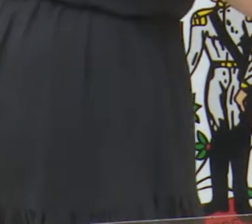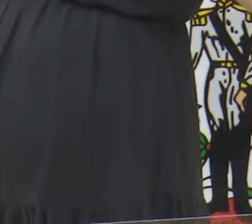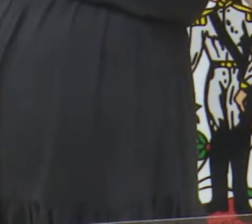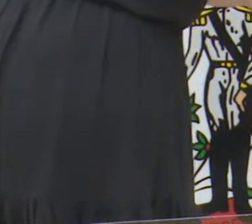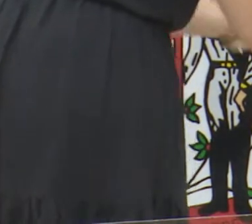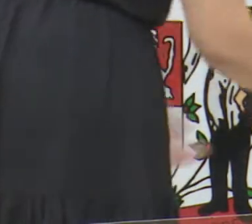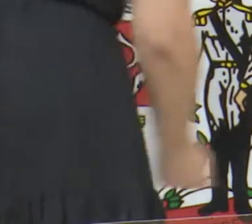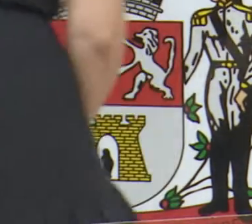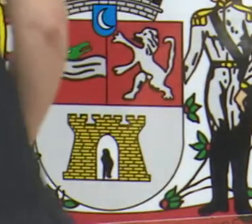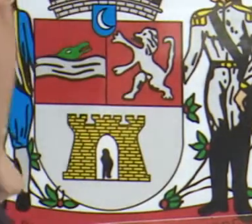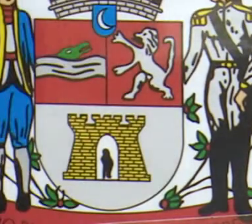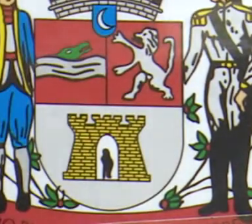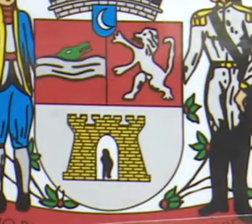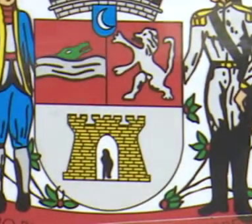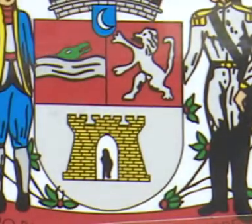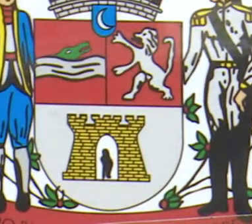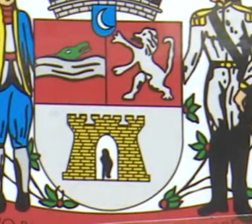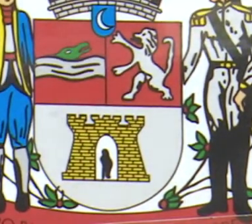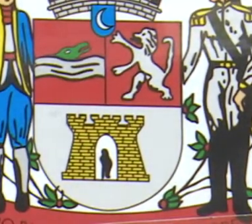E aí